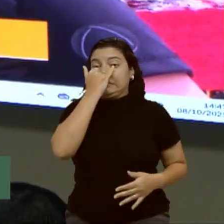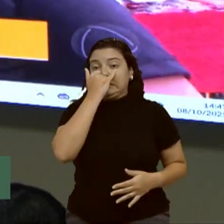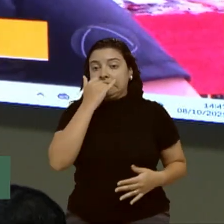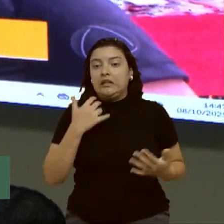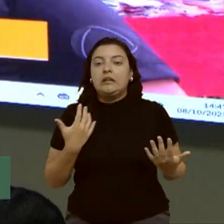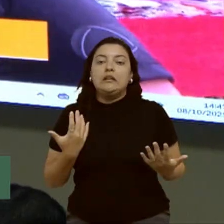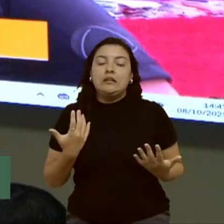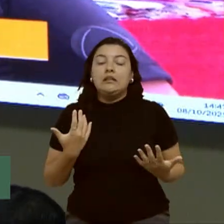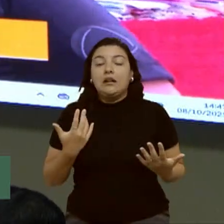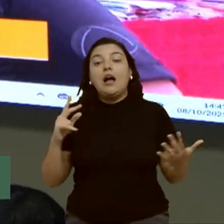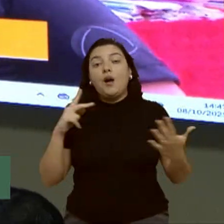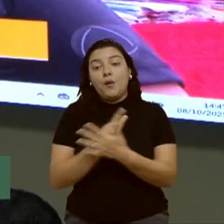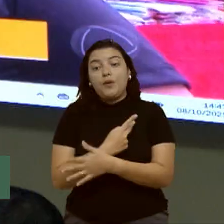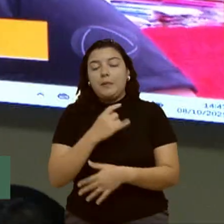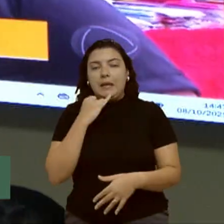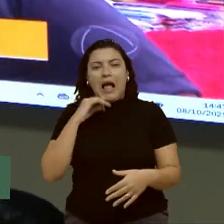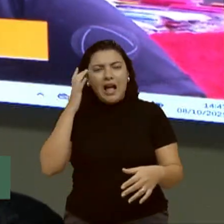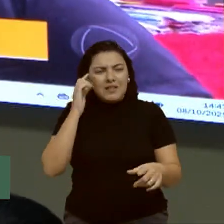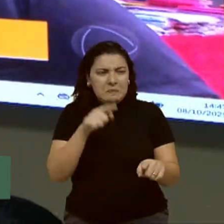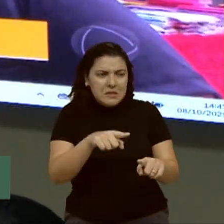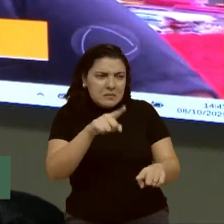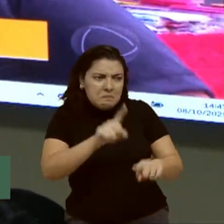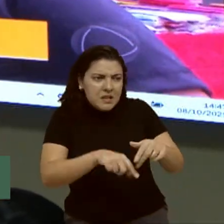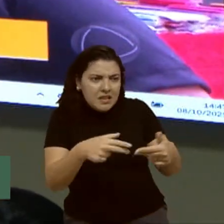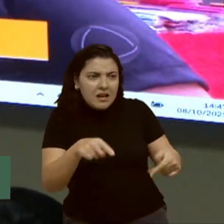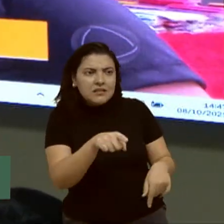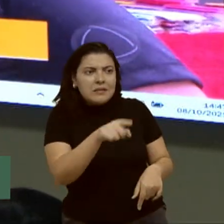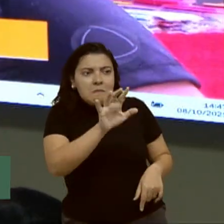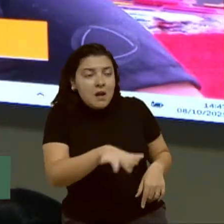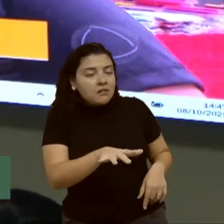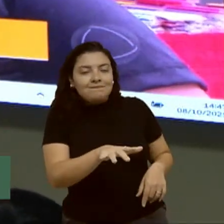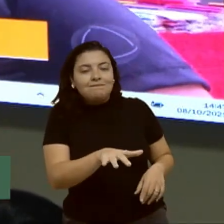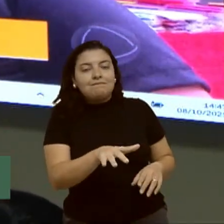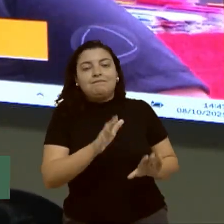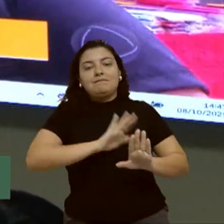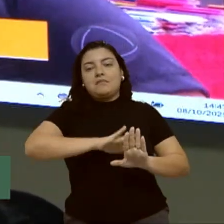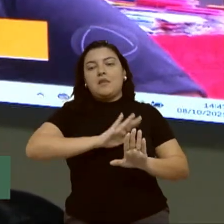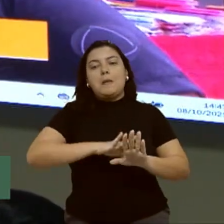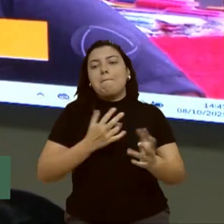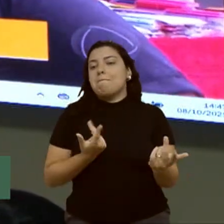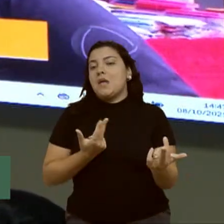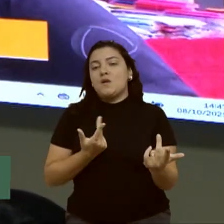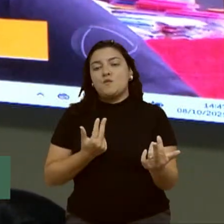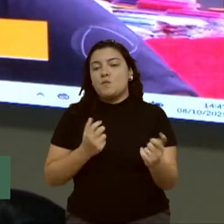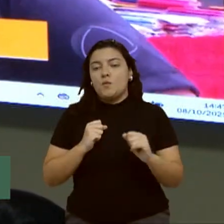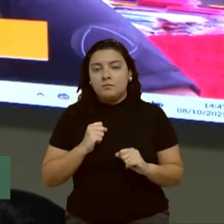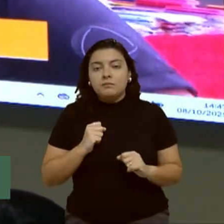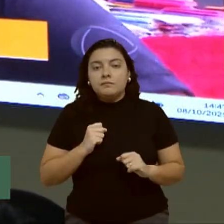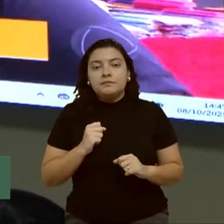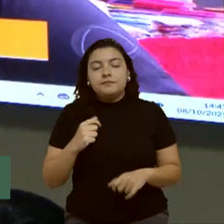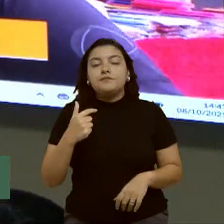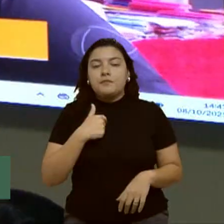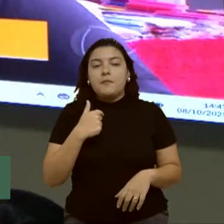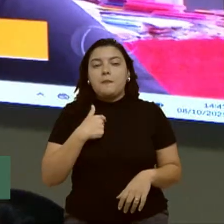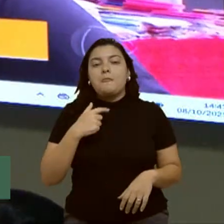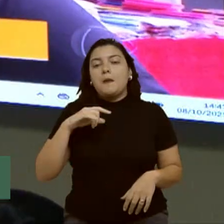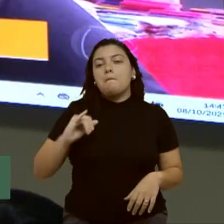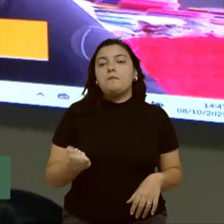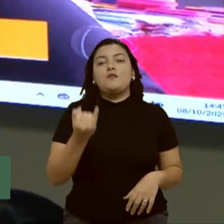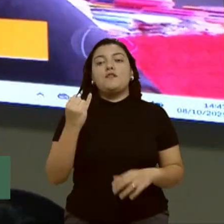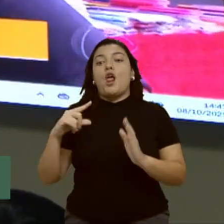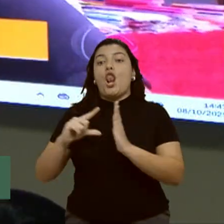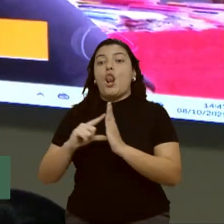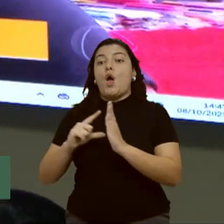fraude? Acabar que tá achando que tá levando o produto com desconto, mas na verdade ele tá no mesmo valor. Não, aí eu já aproveito só para comprar em